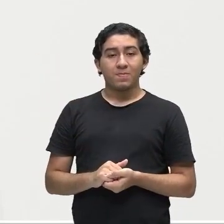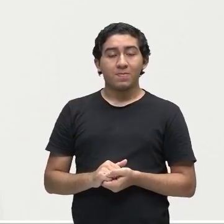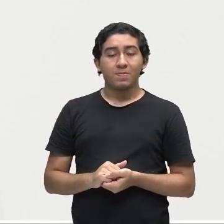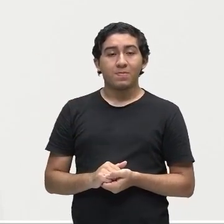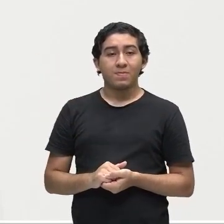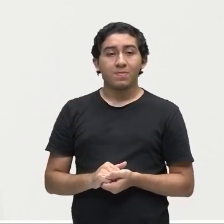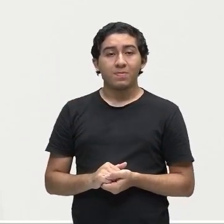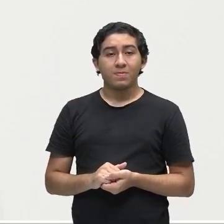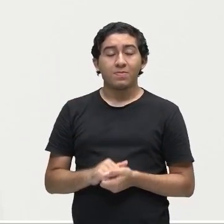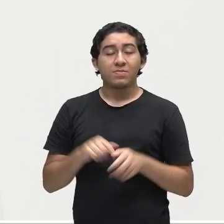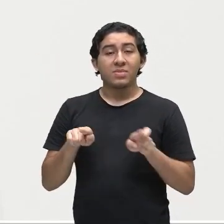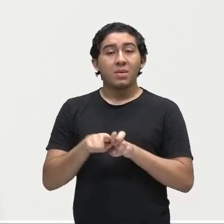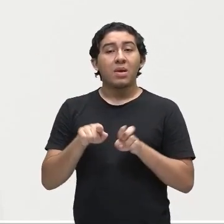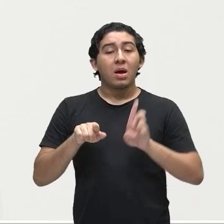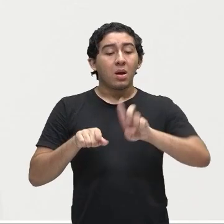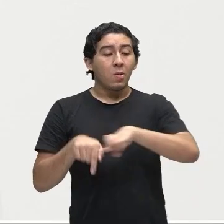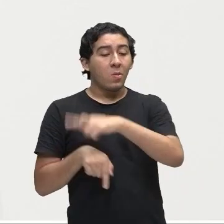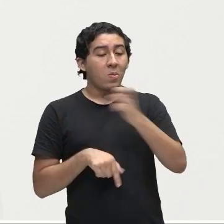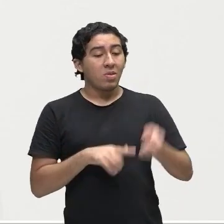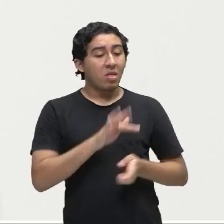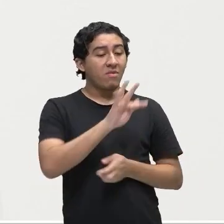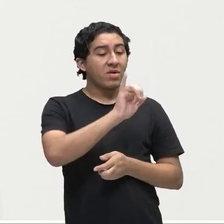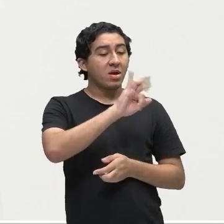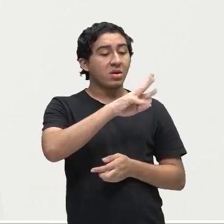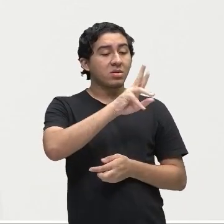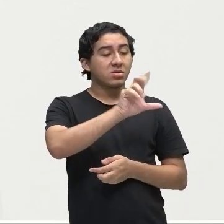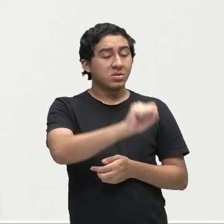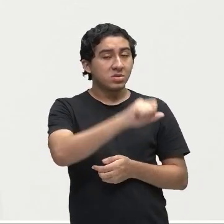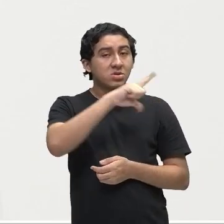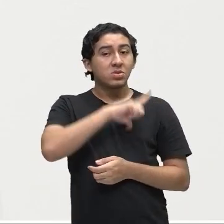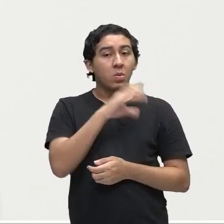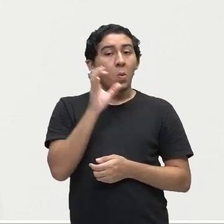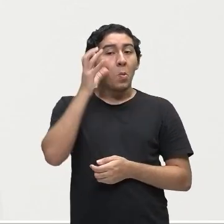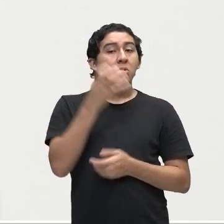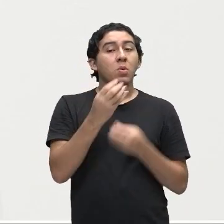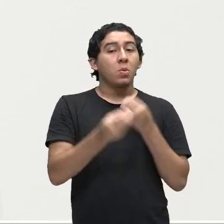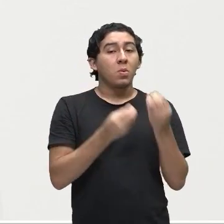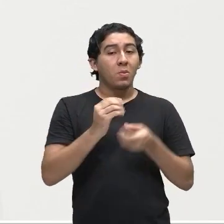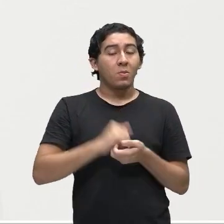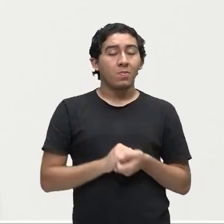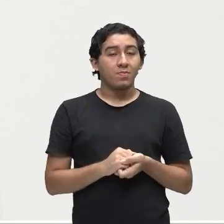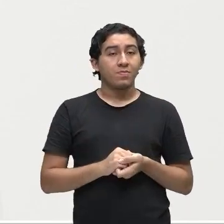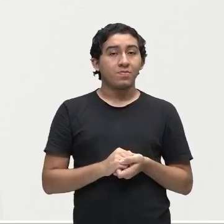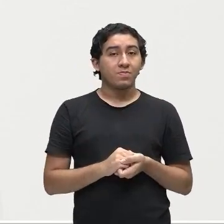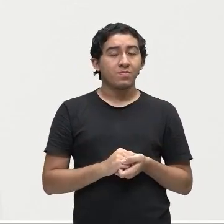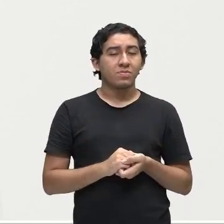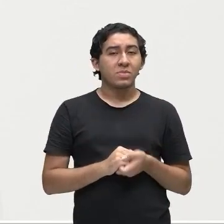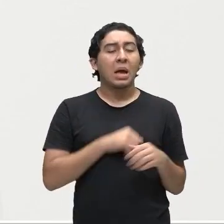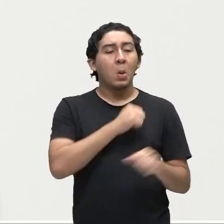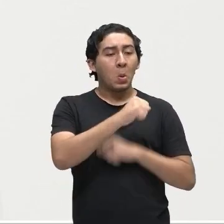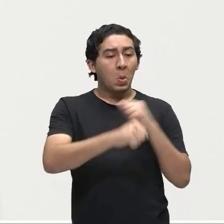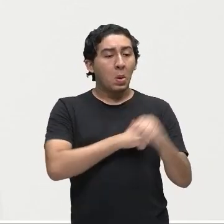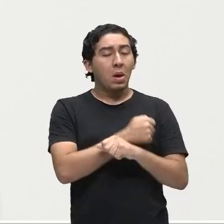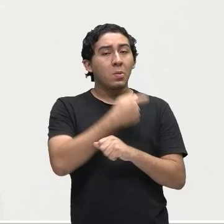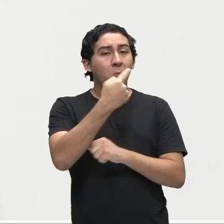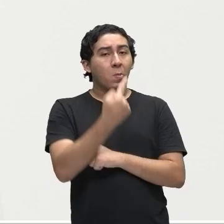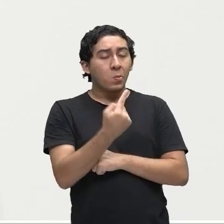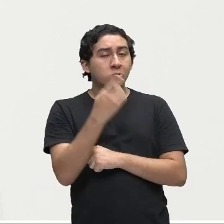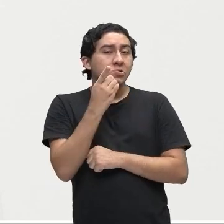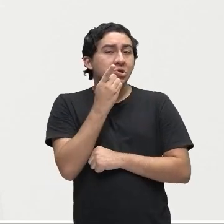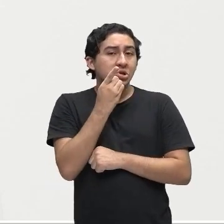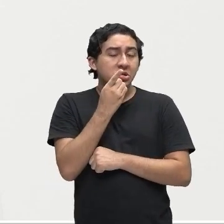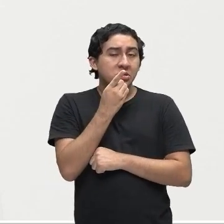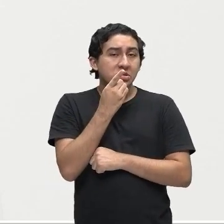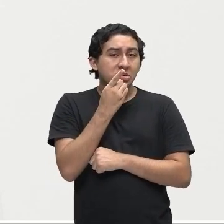ver que as feiras, elas eram realizadas geralmente uma vez por ano e com o passar do